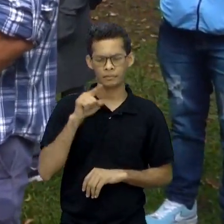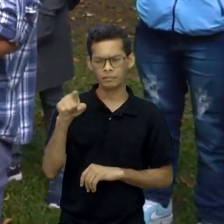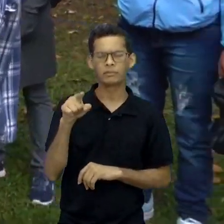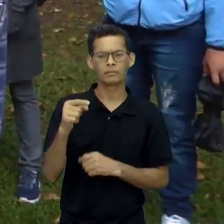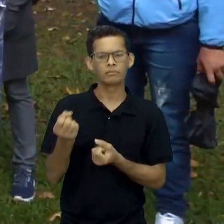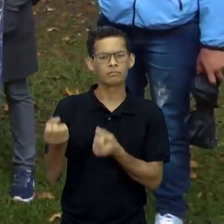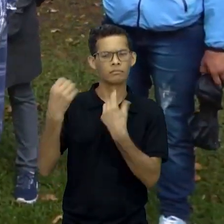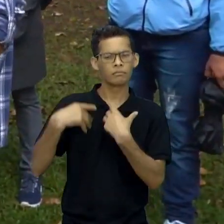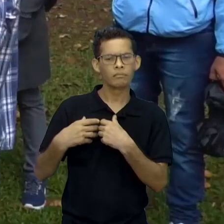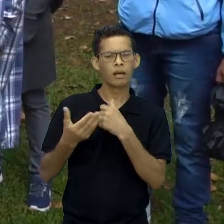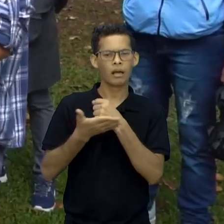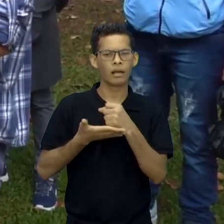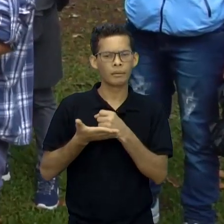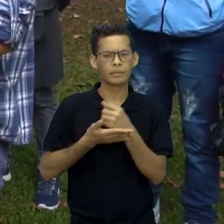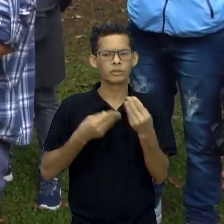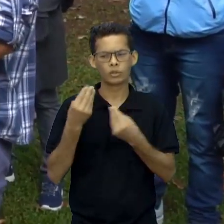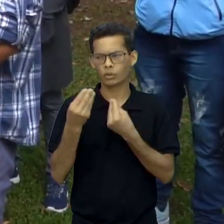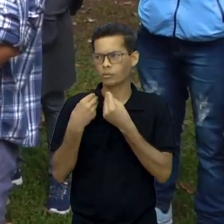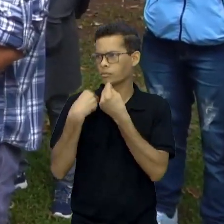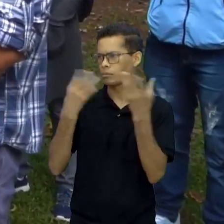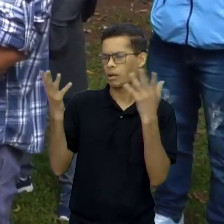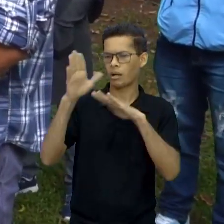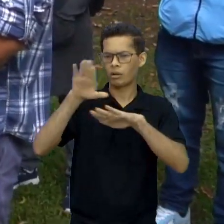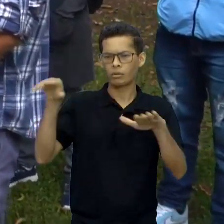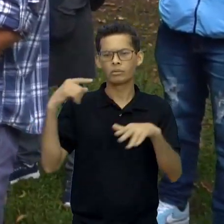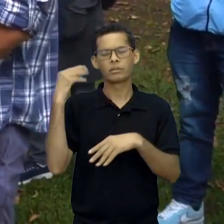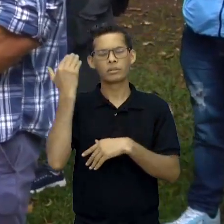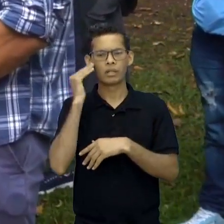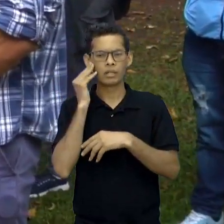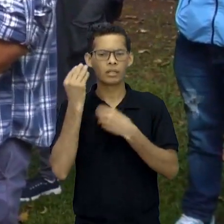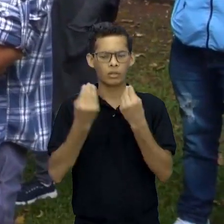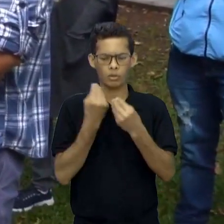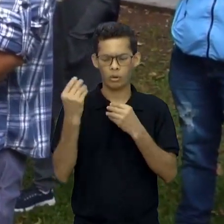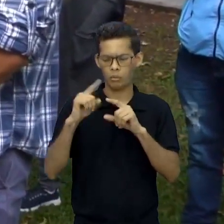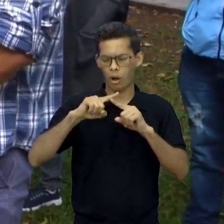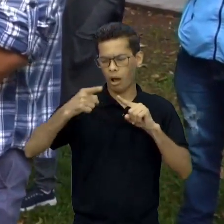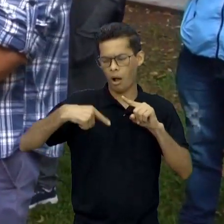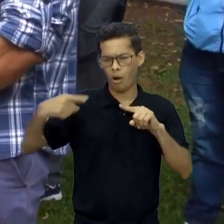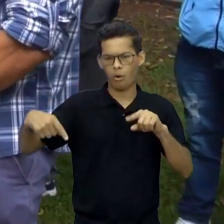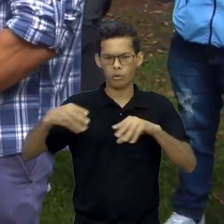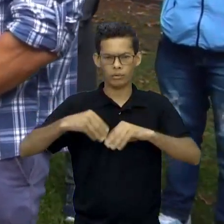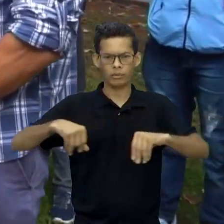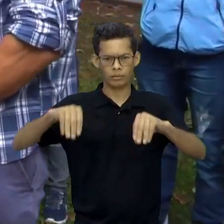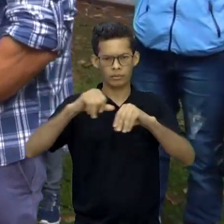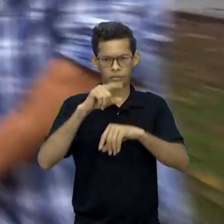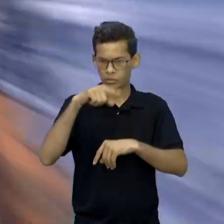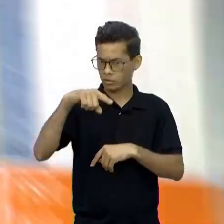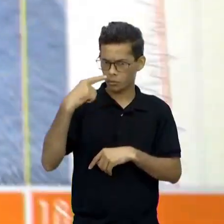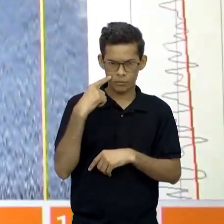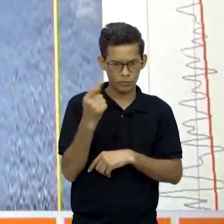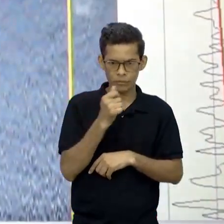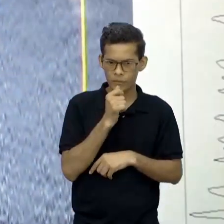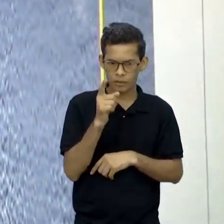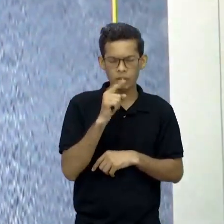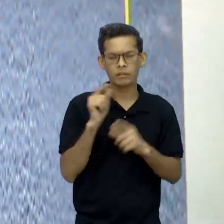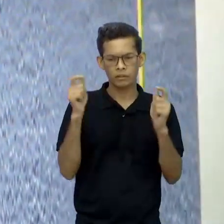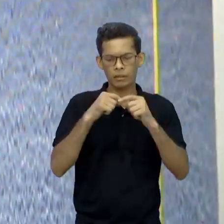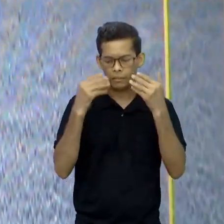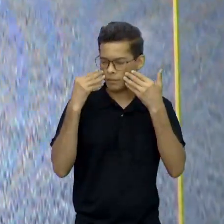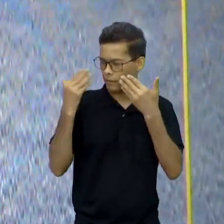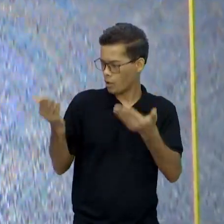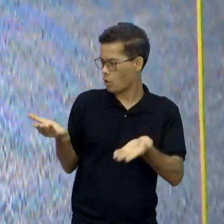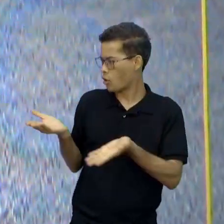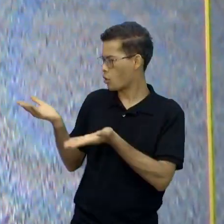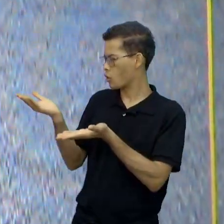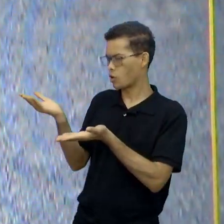também, para eles entenderem como é que é o processo de interação da onda com o meio, né? Então, quem não viu, pode se achegar aqui, ó, porque o